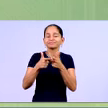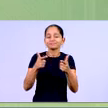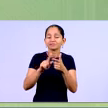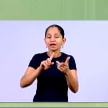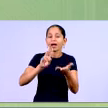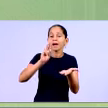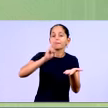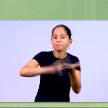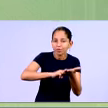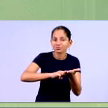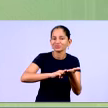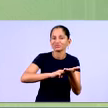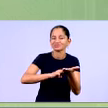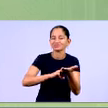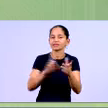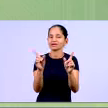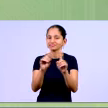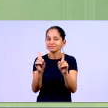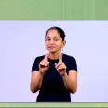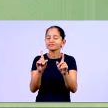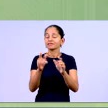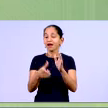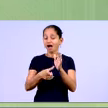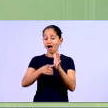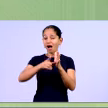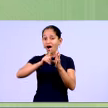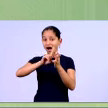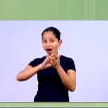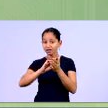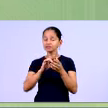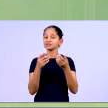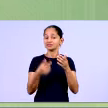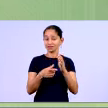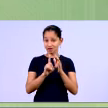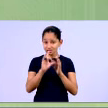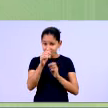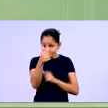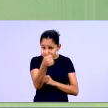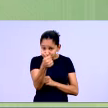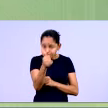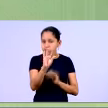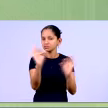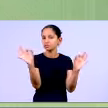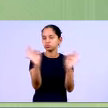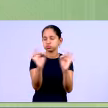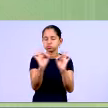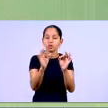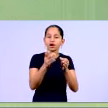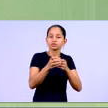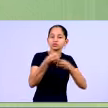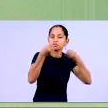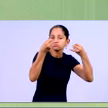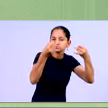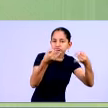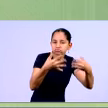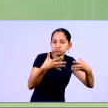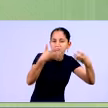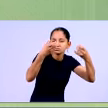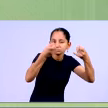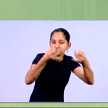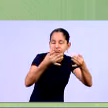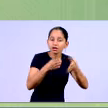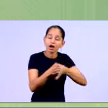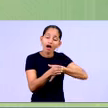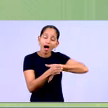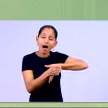prerrogativa de receber uma orientação. Então, ela vai receber a explicação, olha, isso aqui não pode ser feito em virtude da lei número tal,